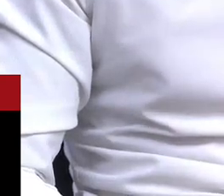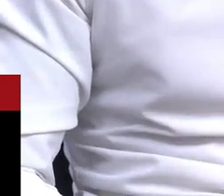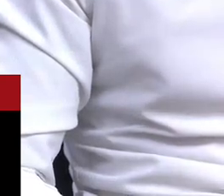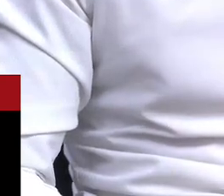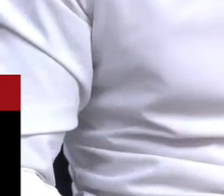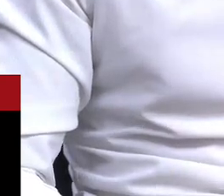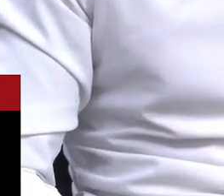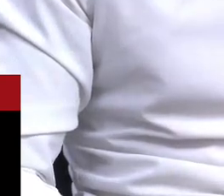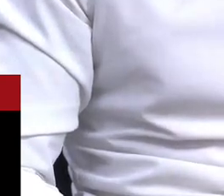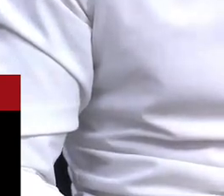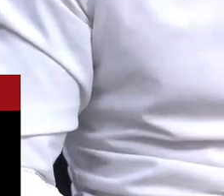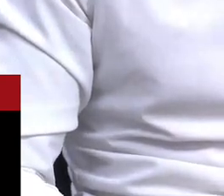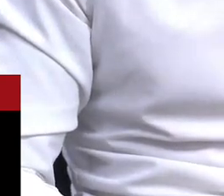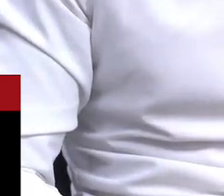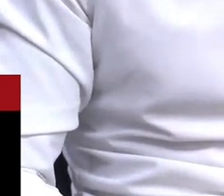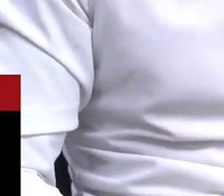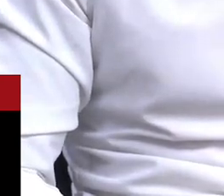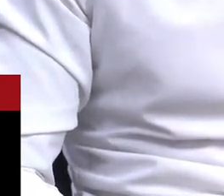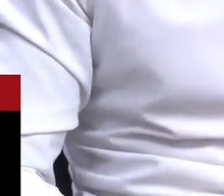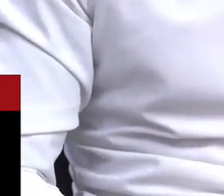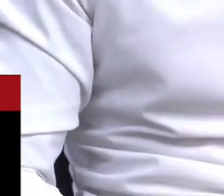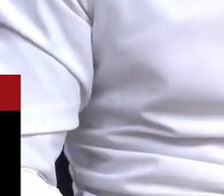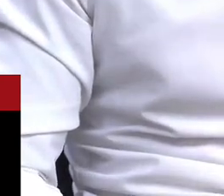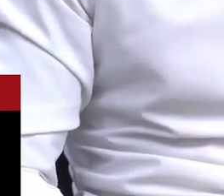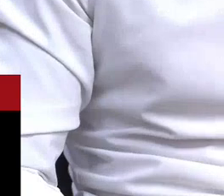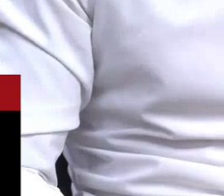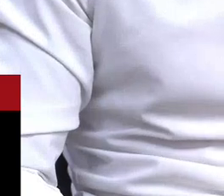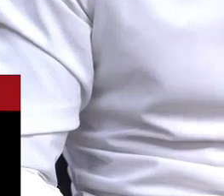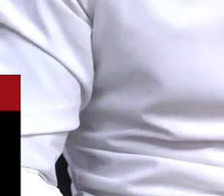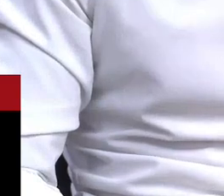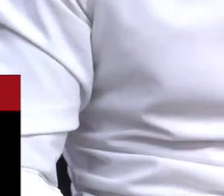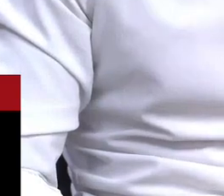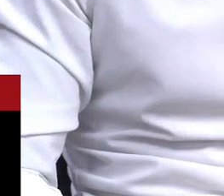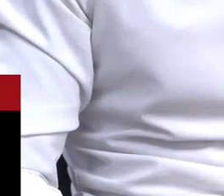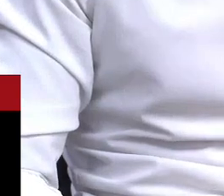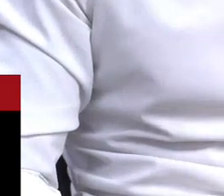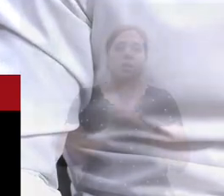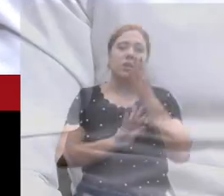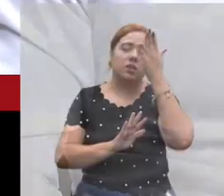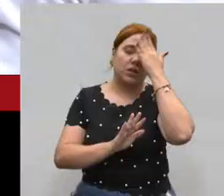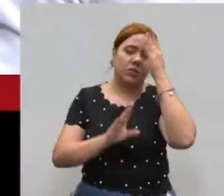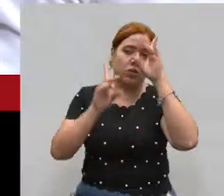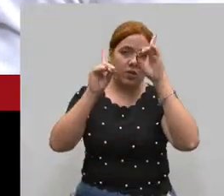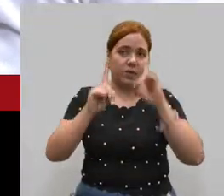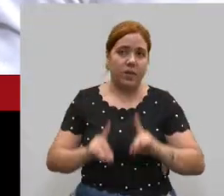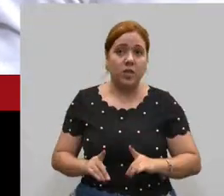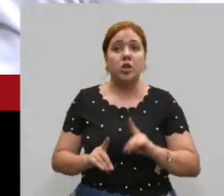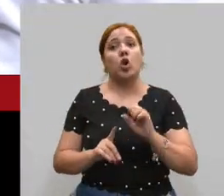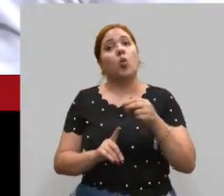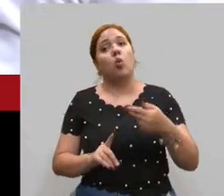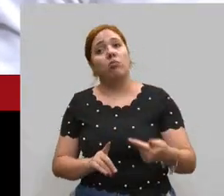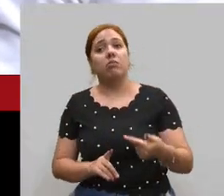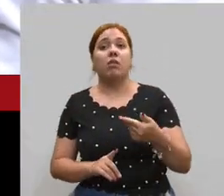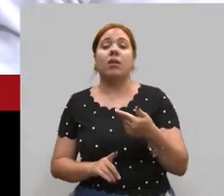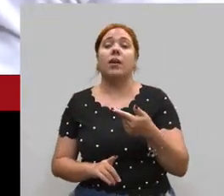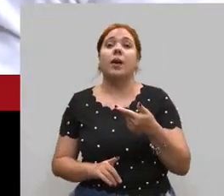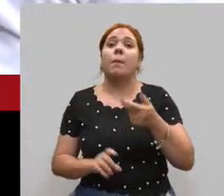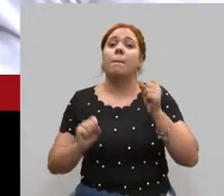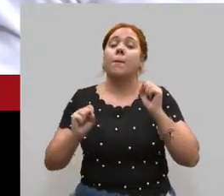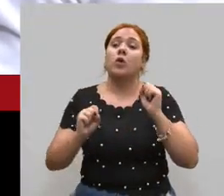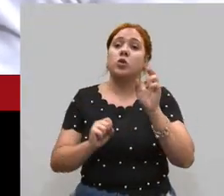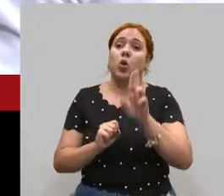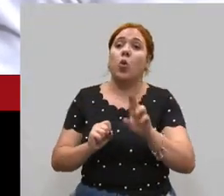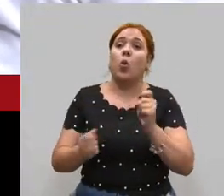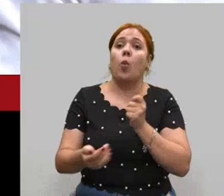eh que prevê que as pessoas com deficiência e e e pessoas também consideradas com deficiência já podem adquirir cardeira de